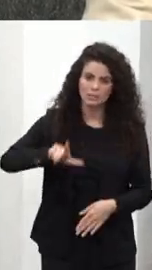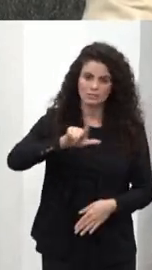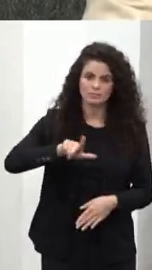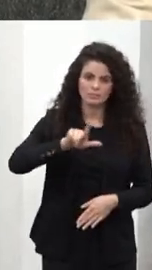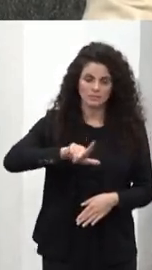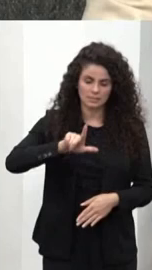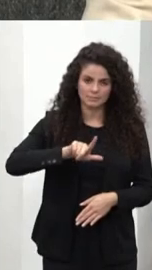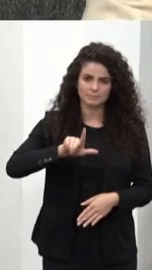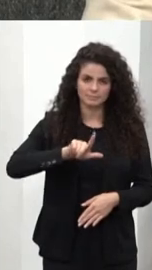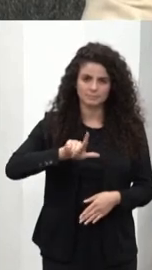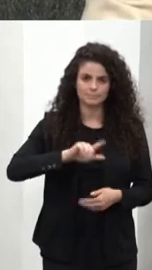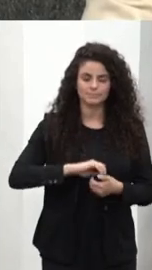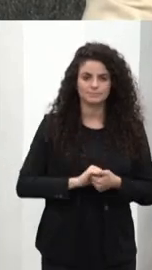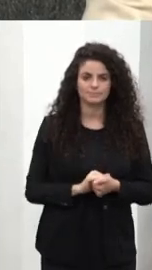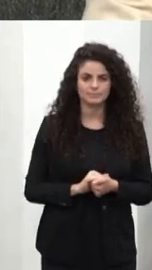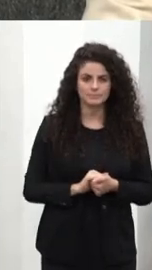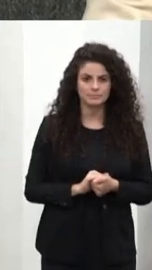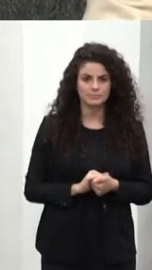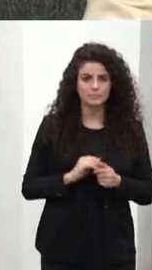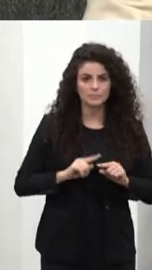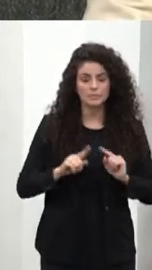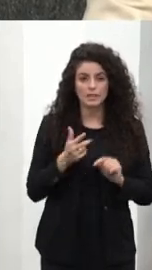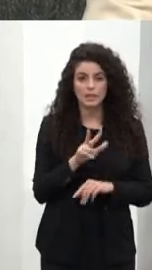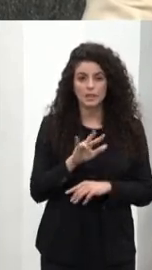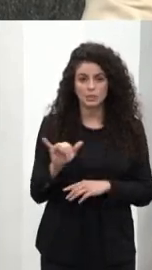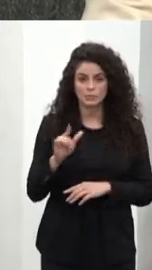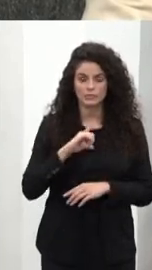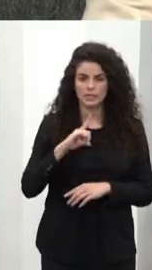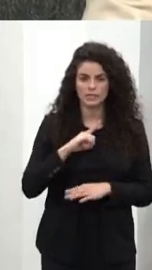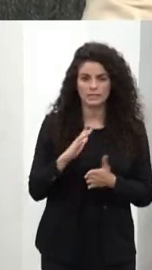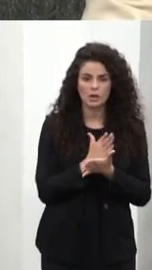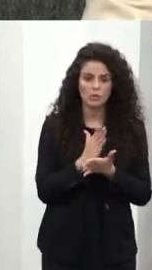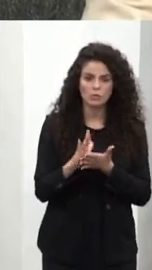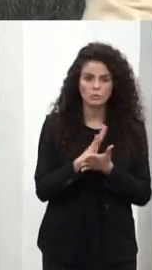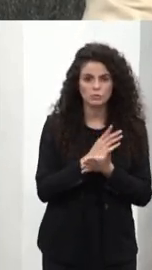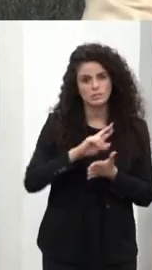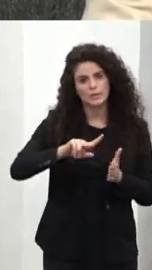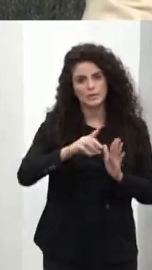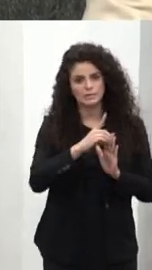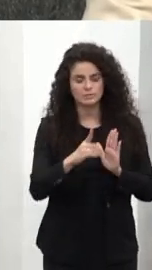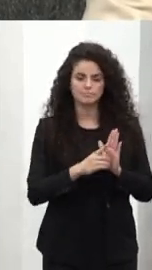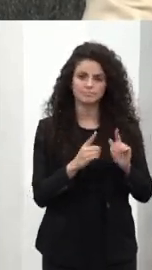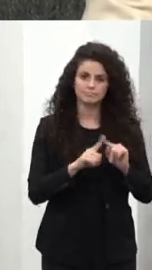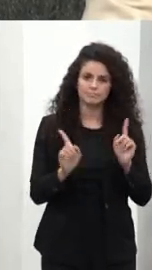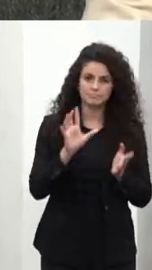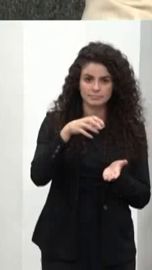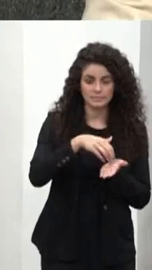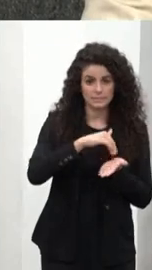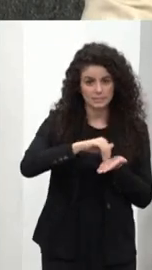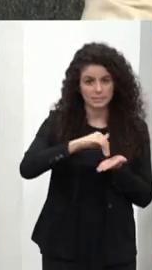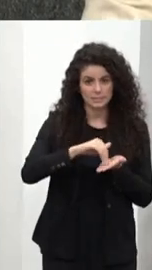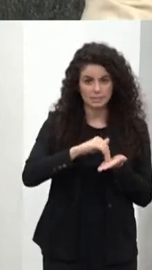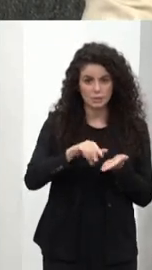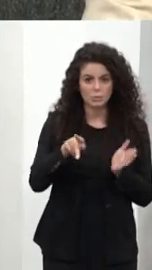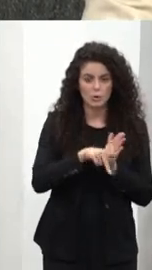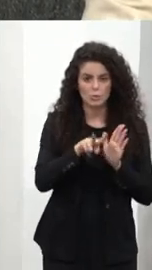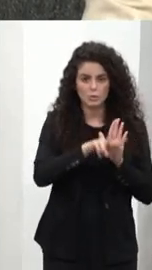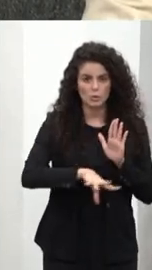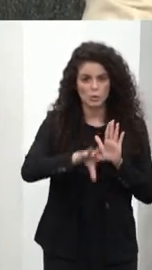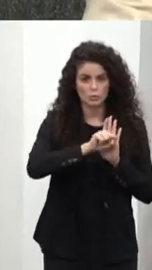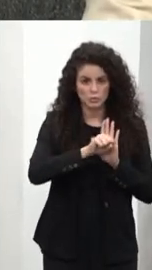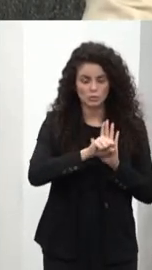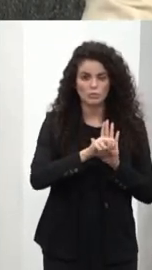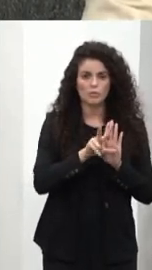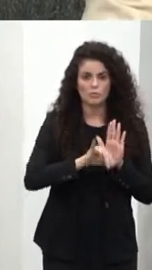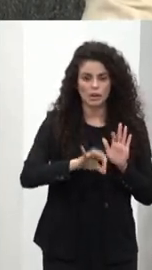fazendo mas a gente vai ter alguns não no decreto né Mas a nossa secretaria do visual vai preparar uma série de